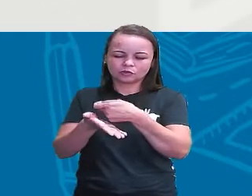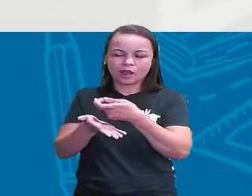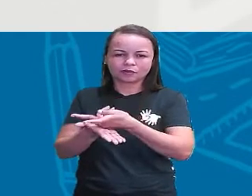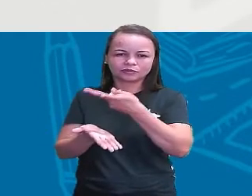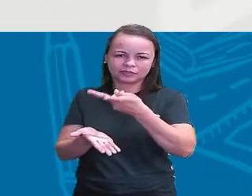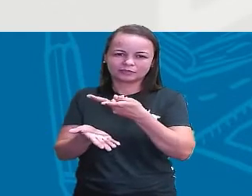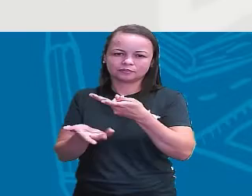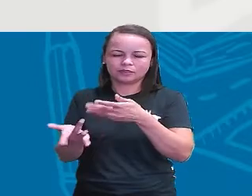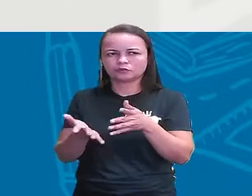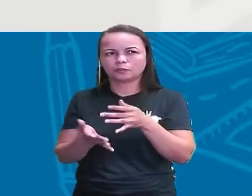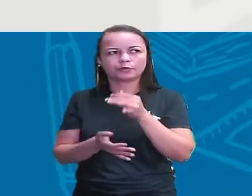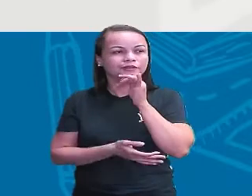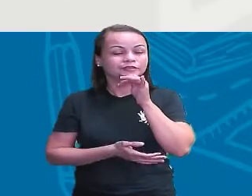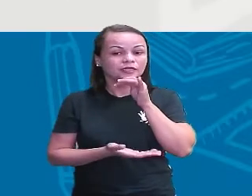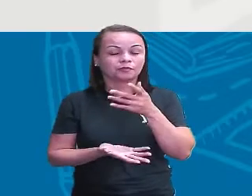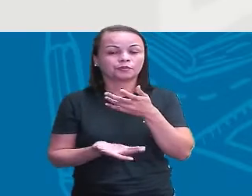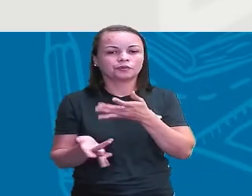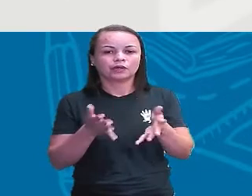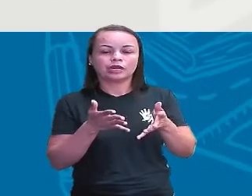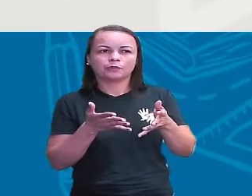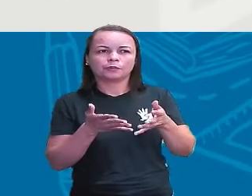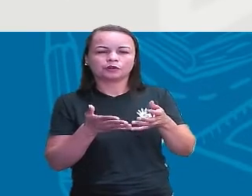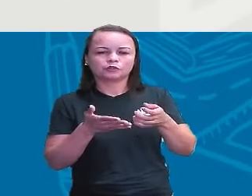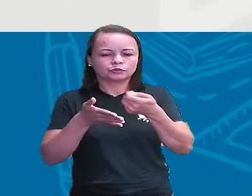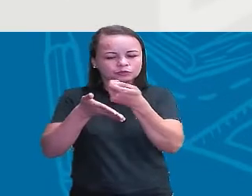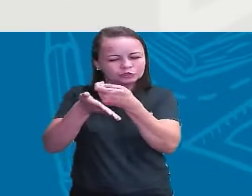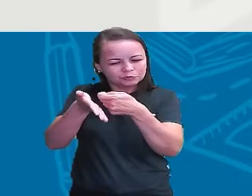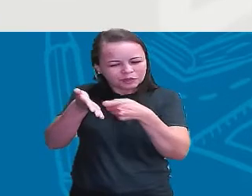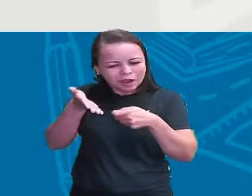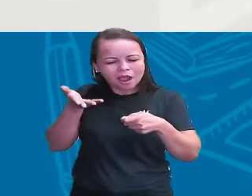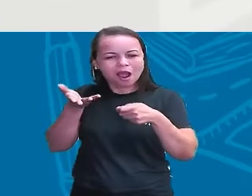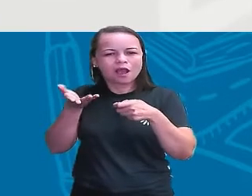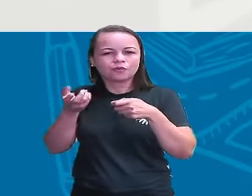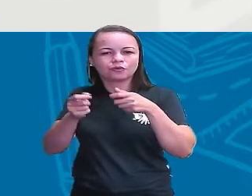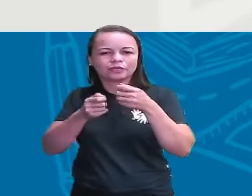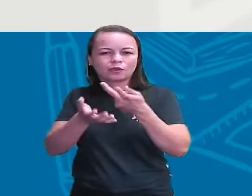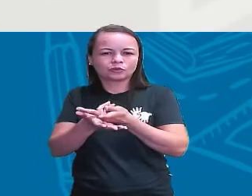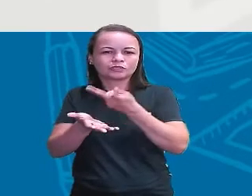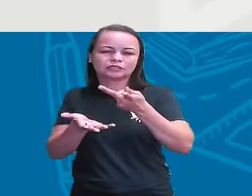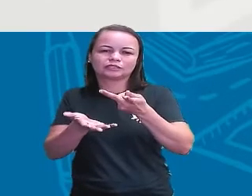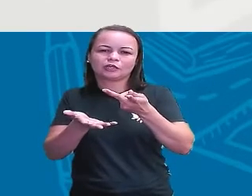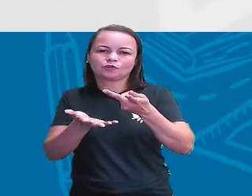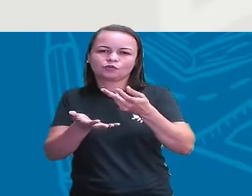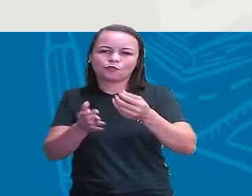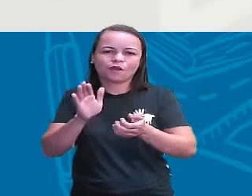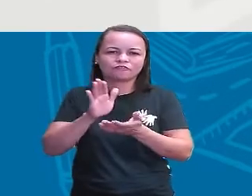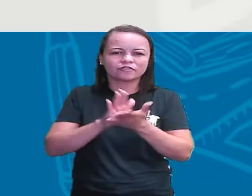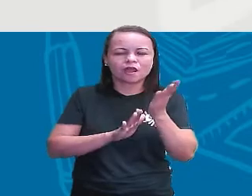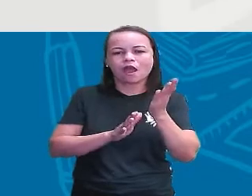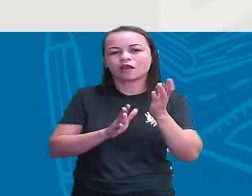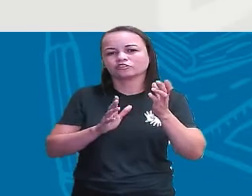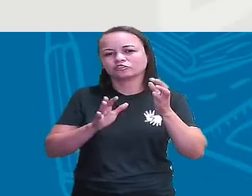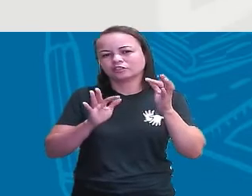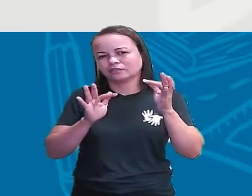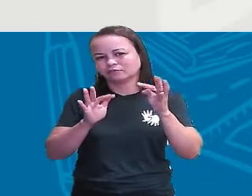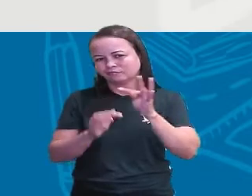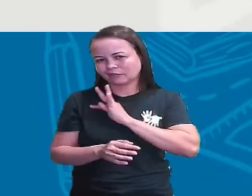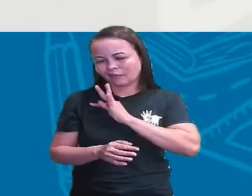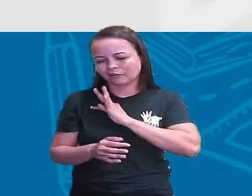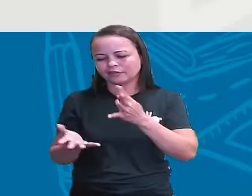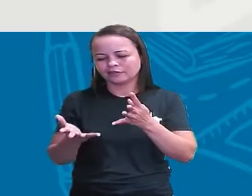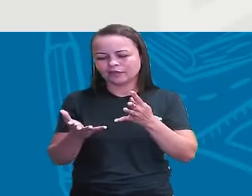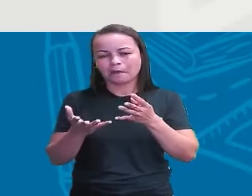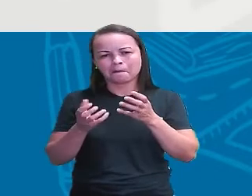posso relatar o que aconteceu numa viagem técnica, posso relatar o que aconteceu numa reunião, posso fazer